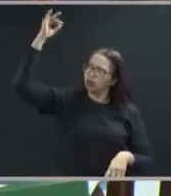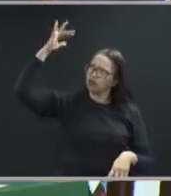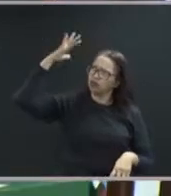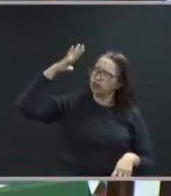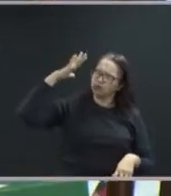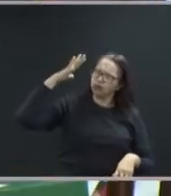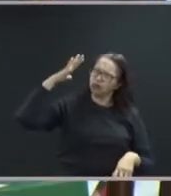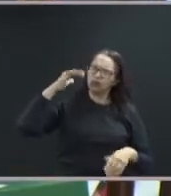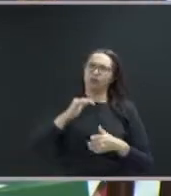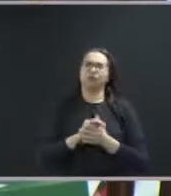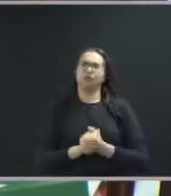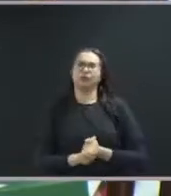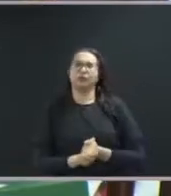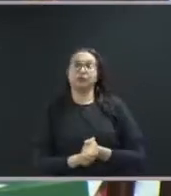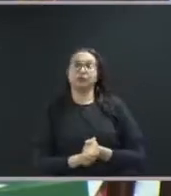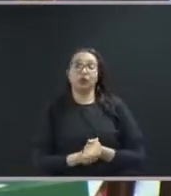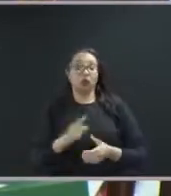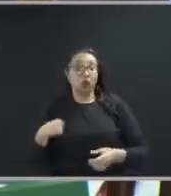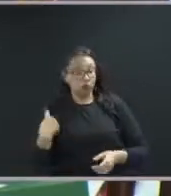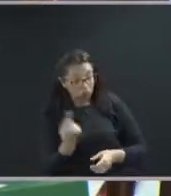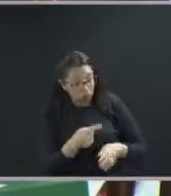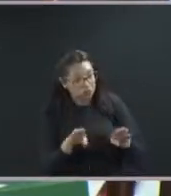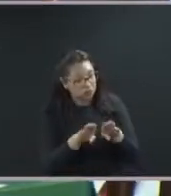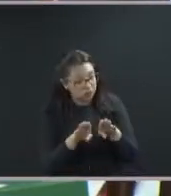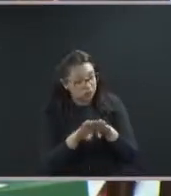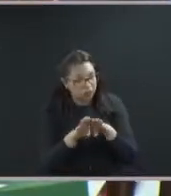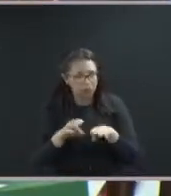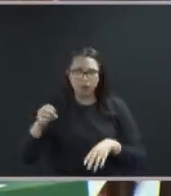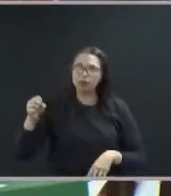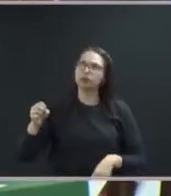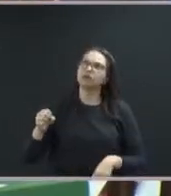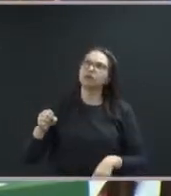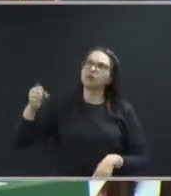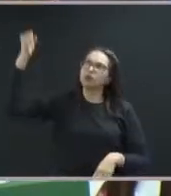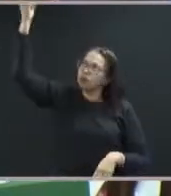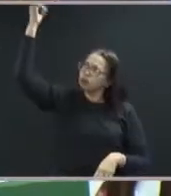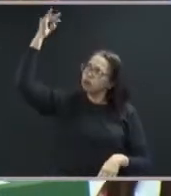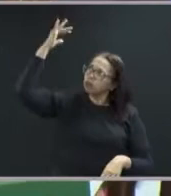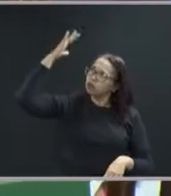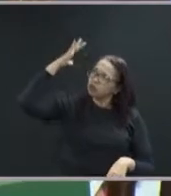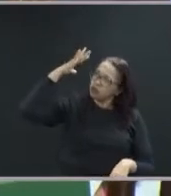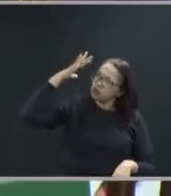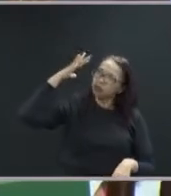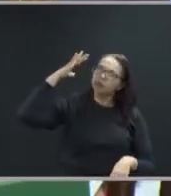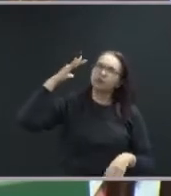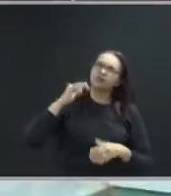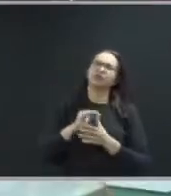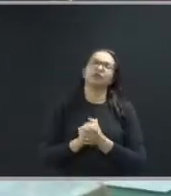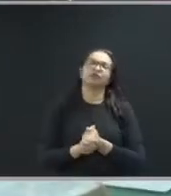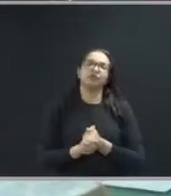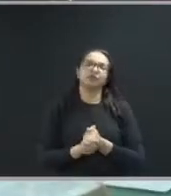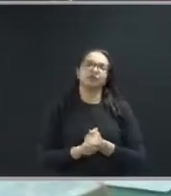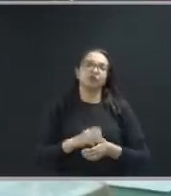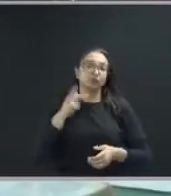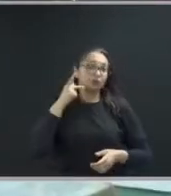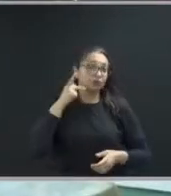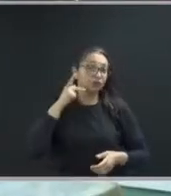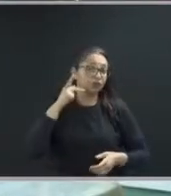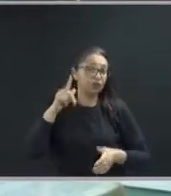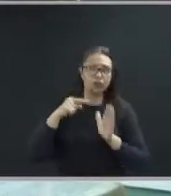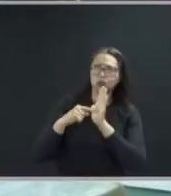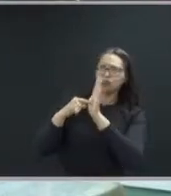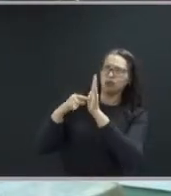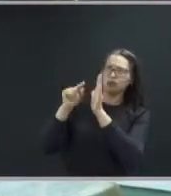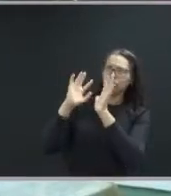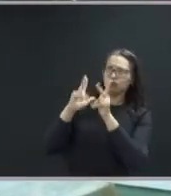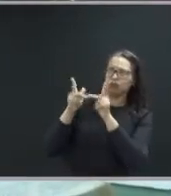estamos vivendo o tempo da revelação de Deus. Todos os profetas, tudo mostrava para Jesus. Mas nós já sabemos